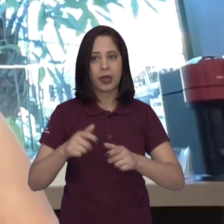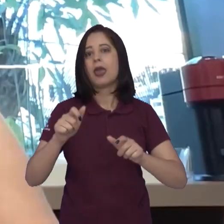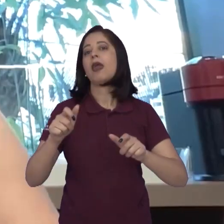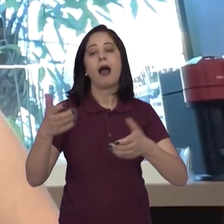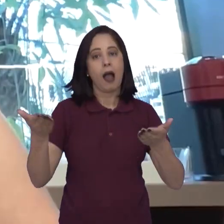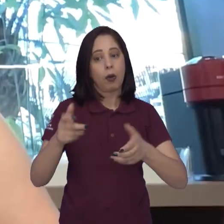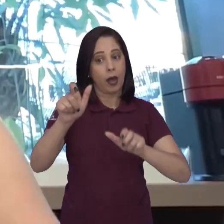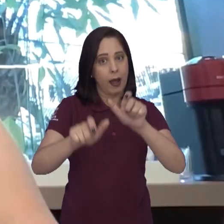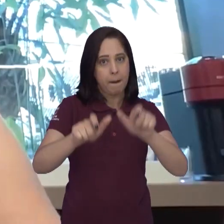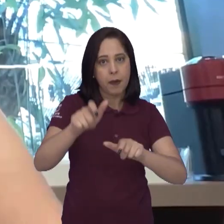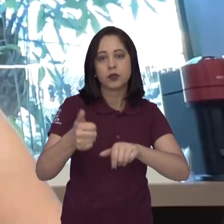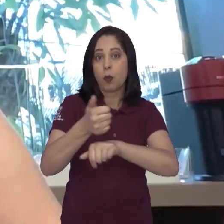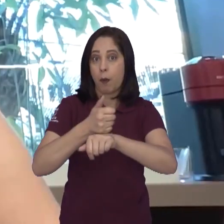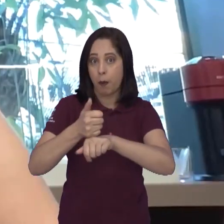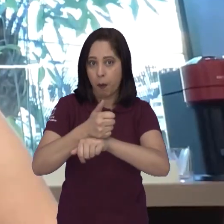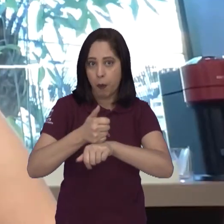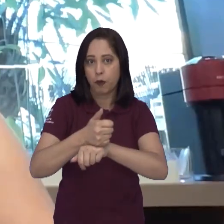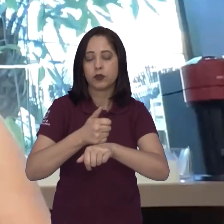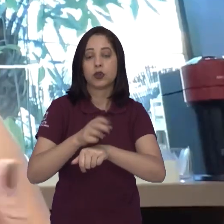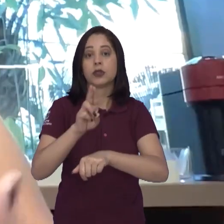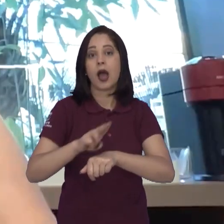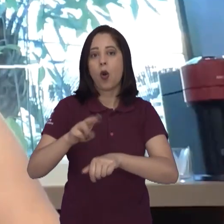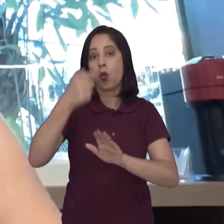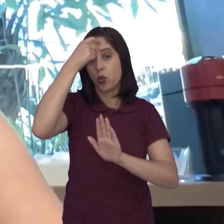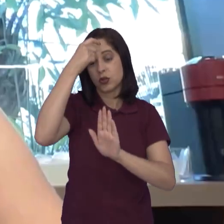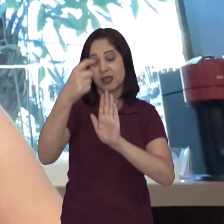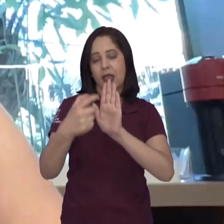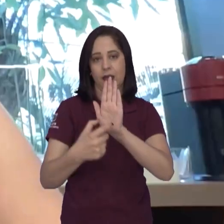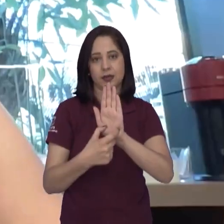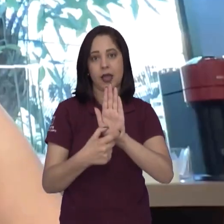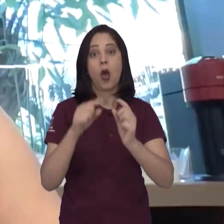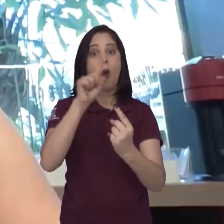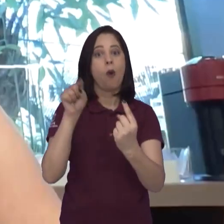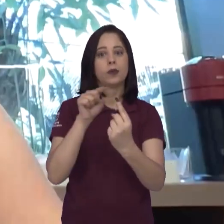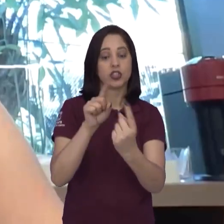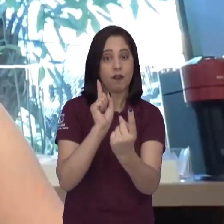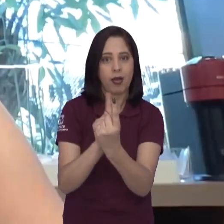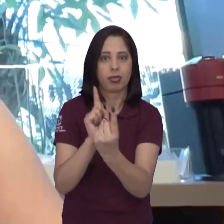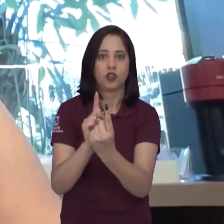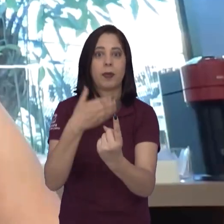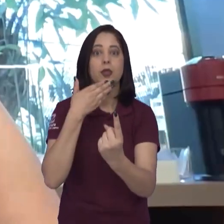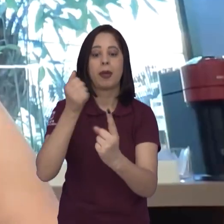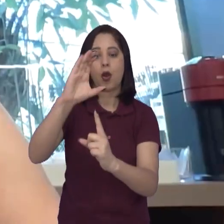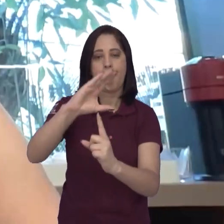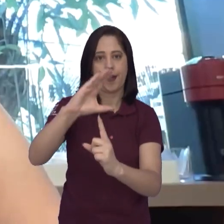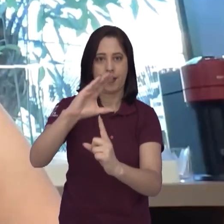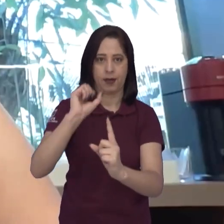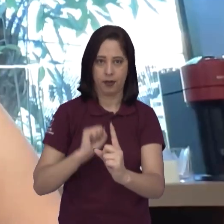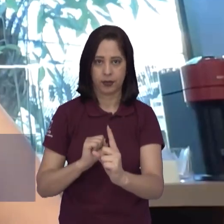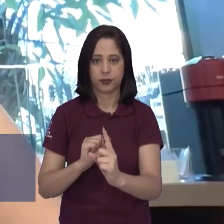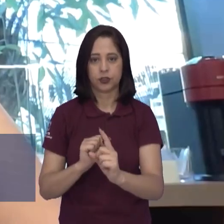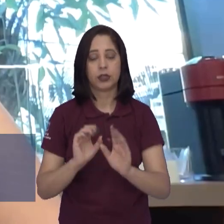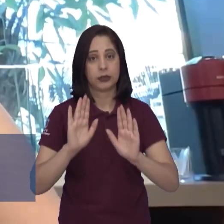atualizando e fazendo uso da inteligência artificial para melhor atender os clientes, né? E eu acho